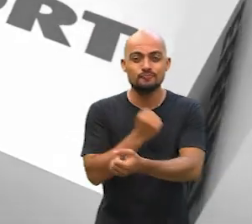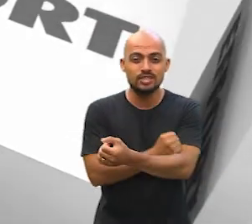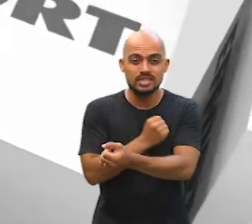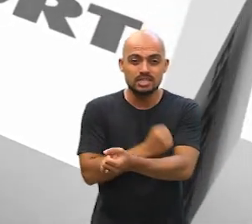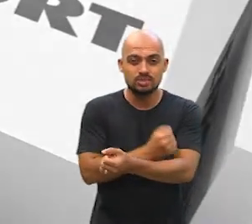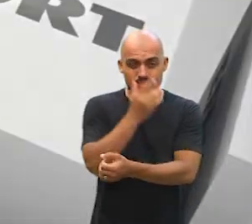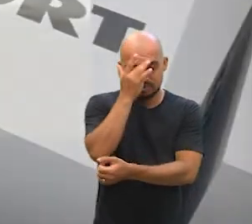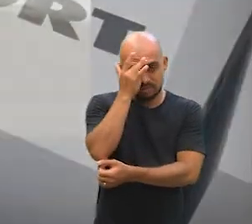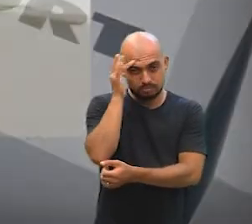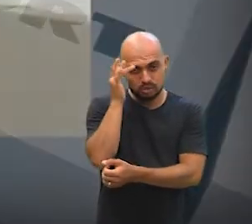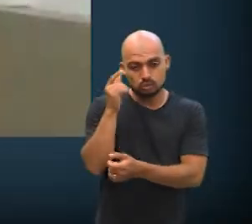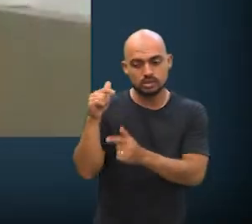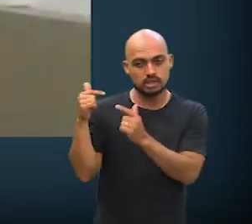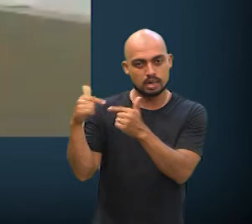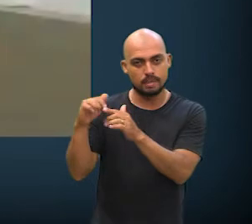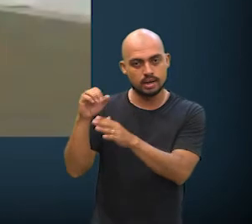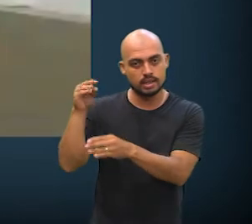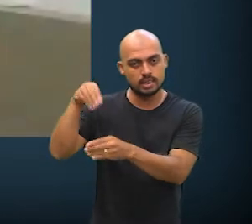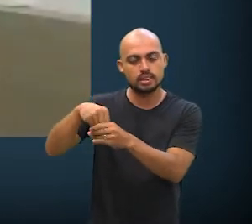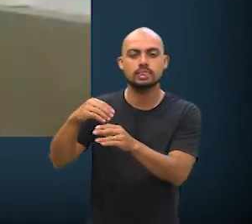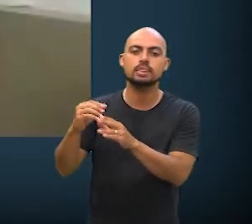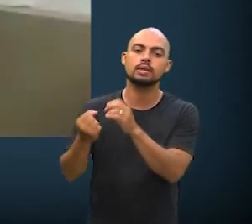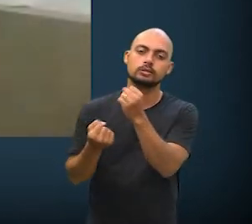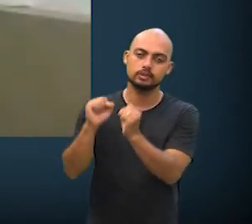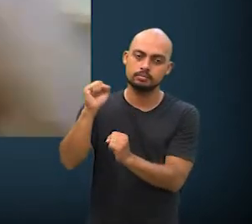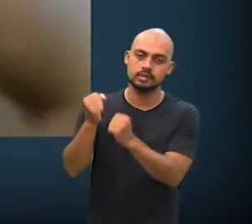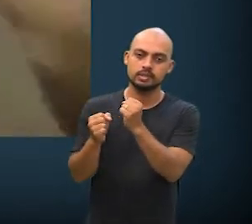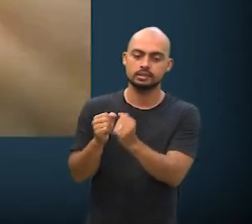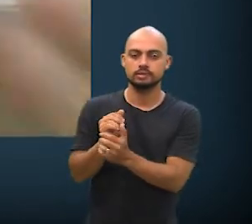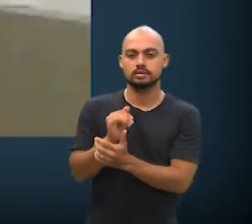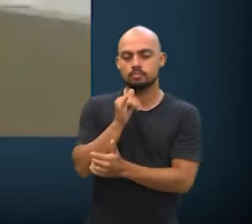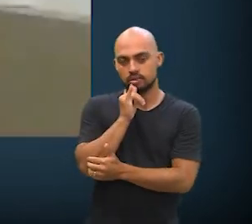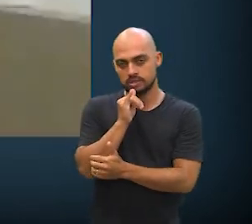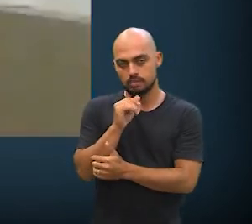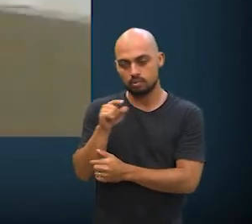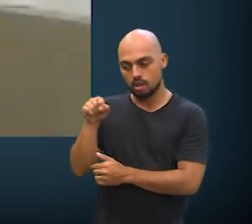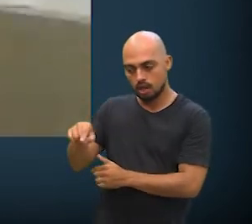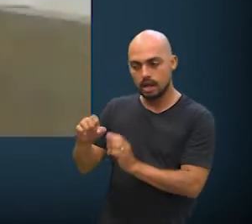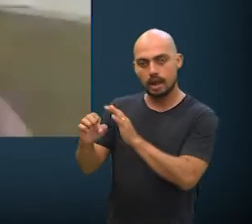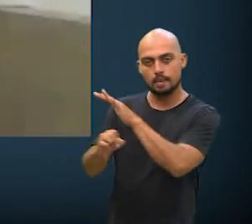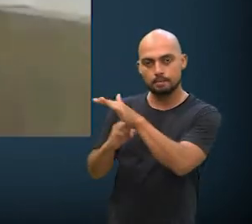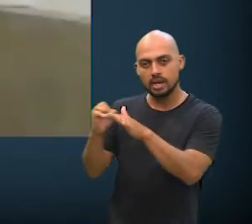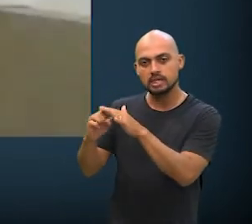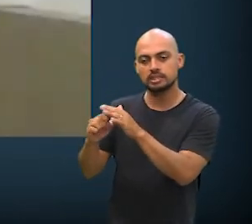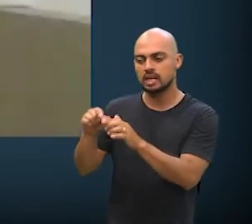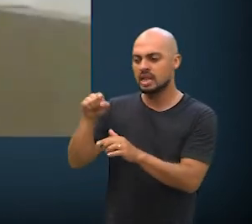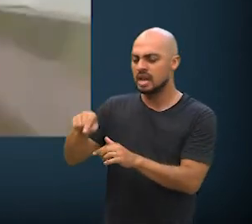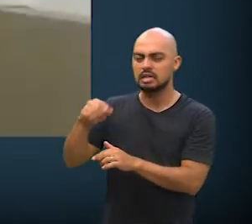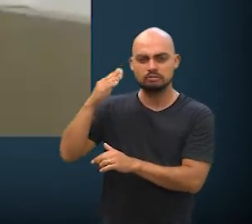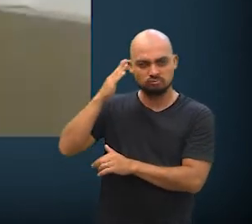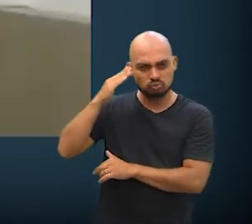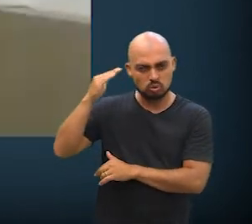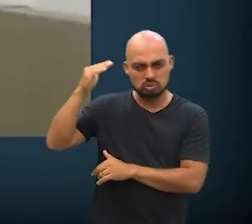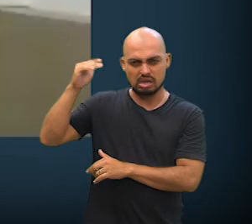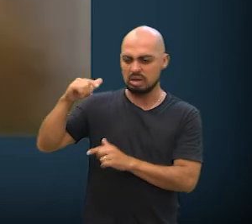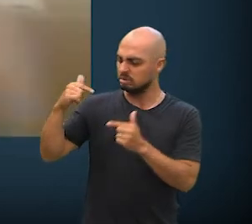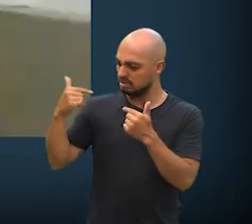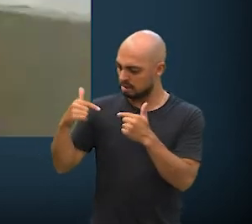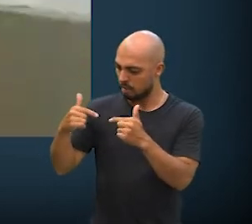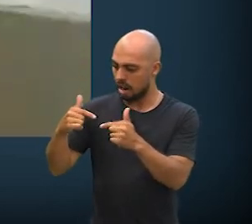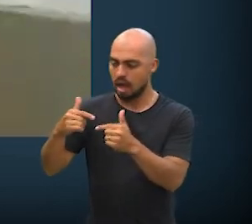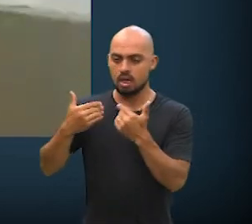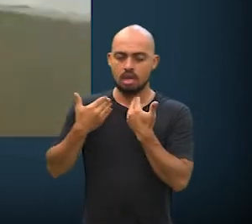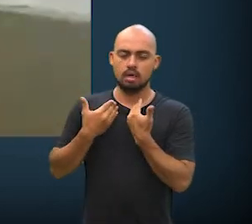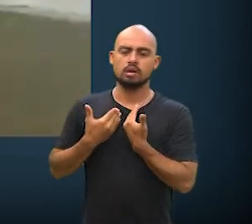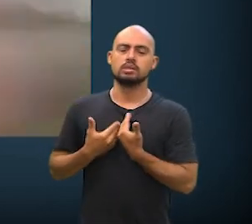de empresa. A pessoa vem de empresa, assim, lá, né? Fazia sucesso, trabalhar muito, ficar